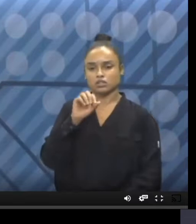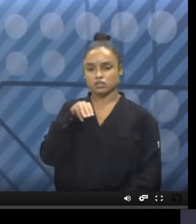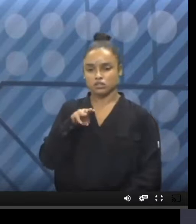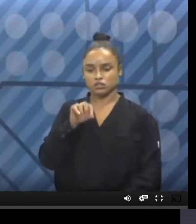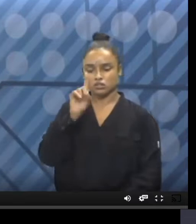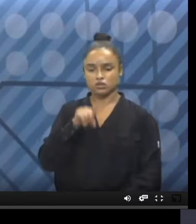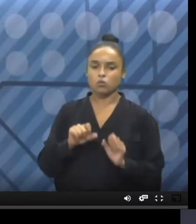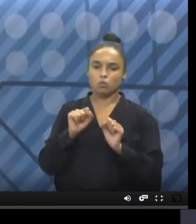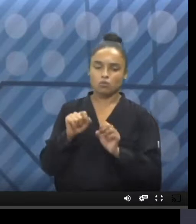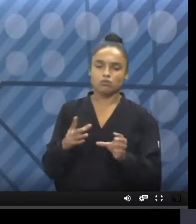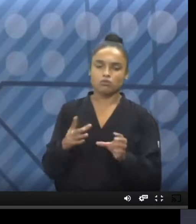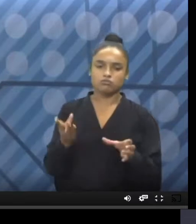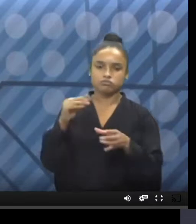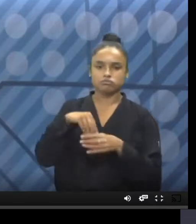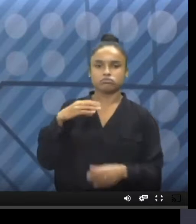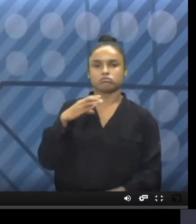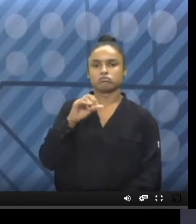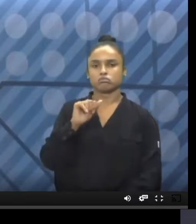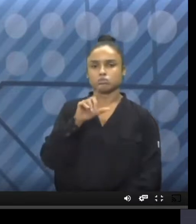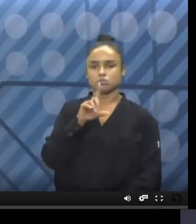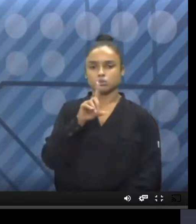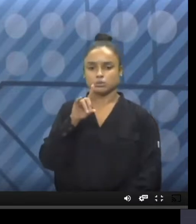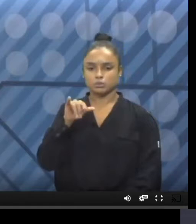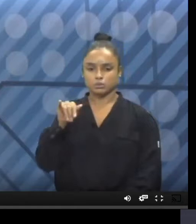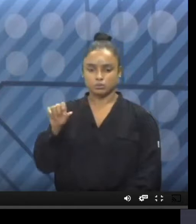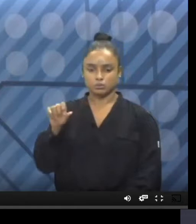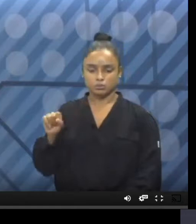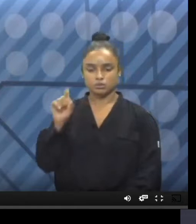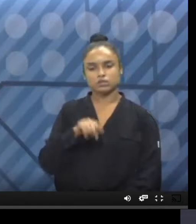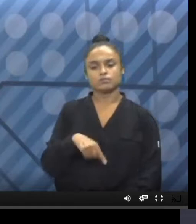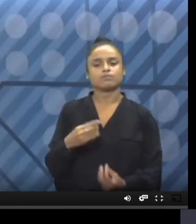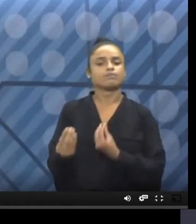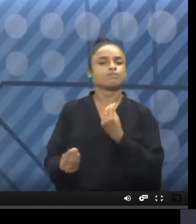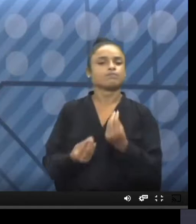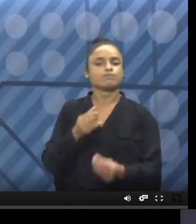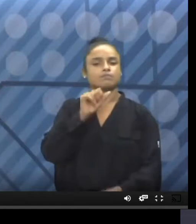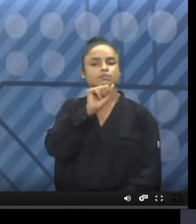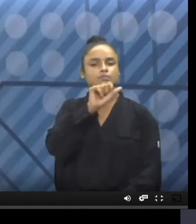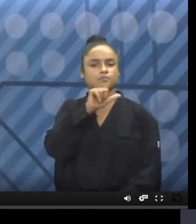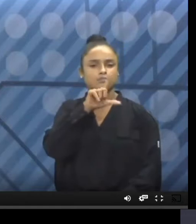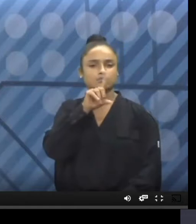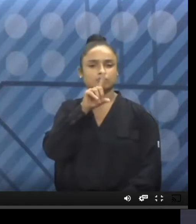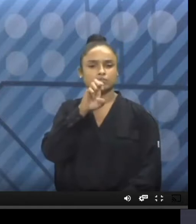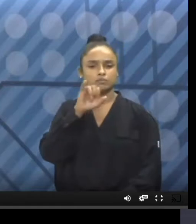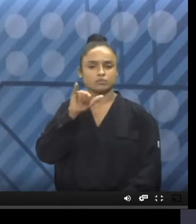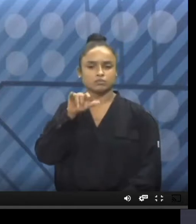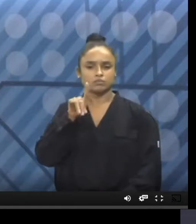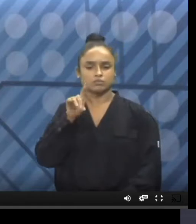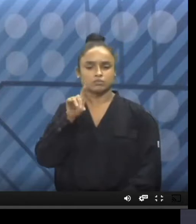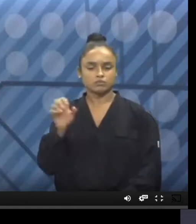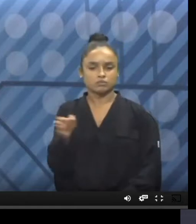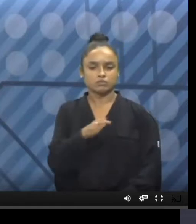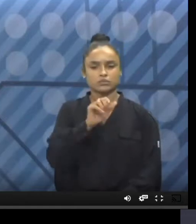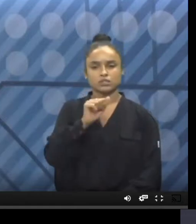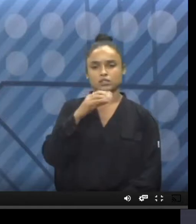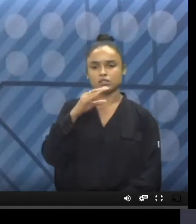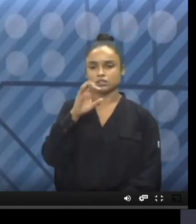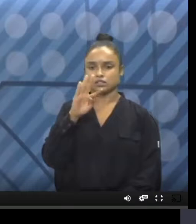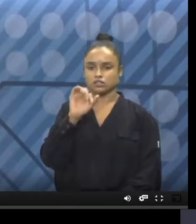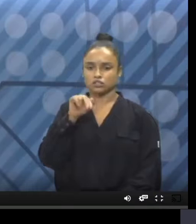cadeia ou ele pode estar presente em cadeias laterais. No caso dos aldeídos e das cetonas, o